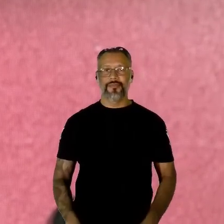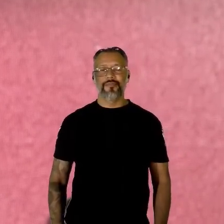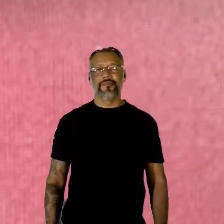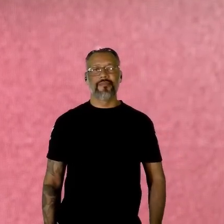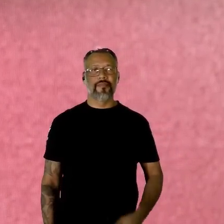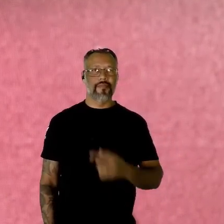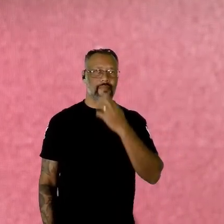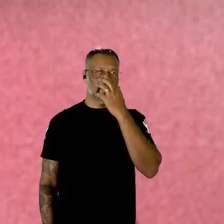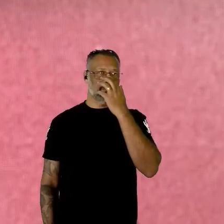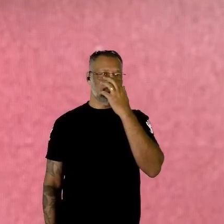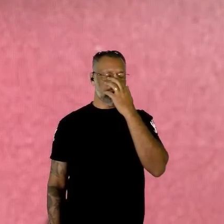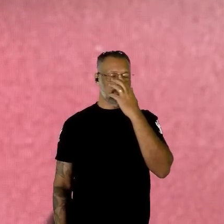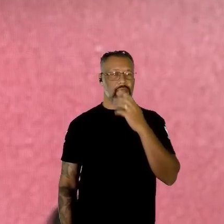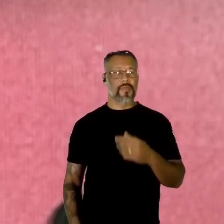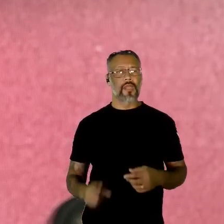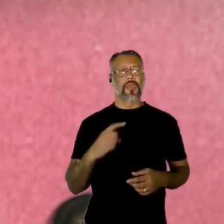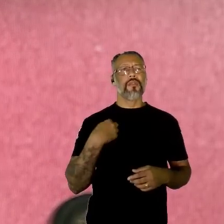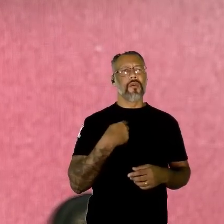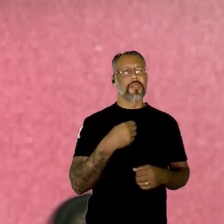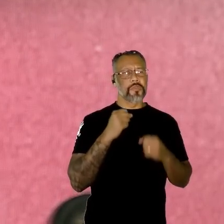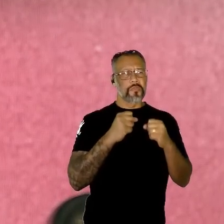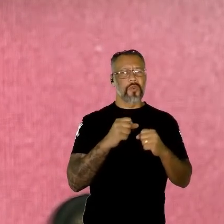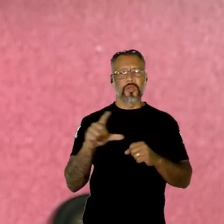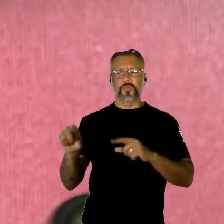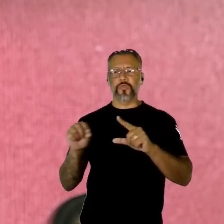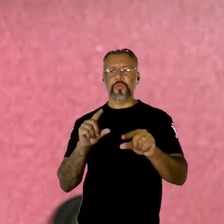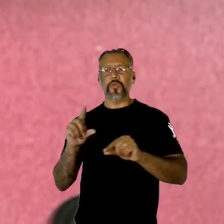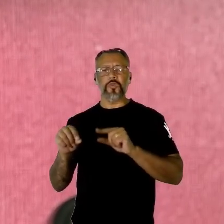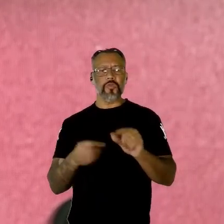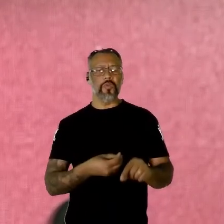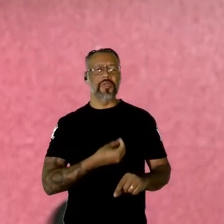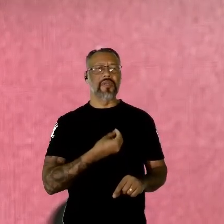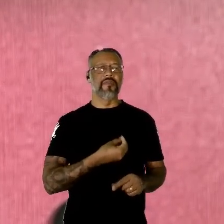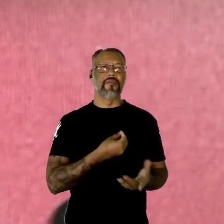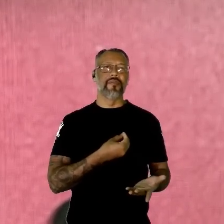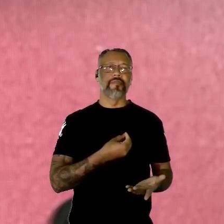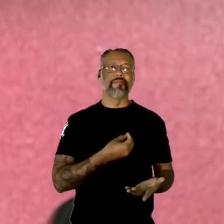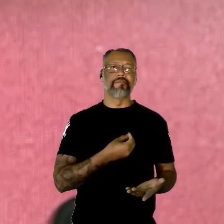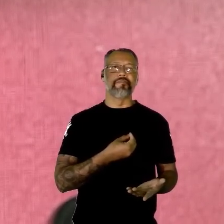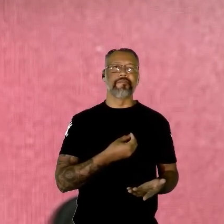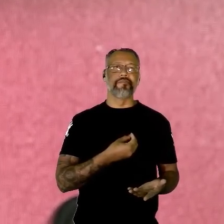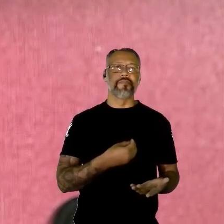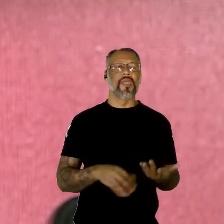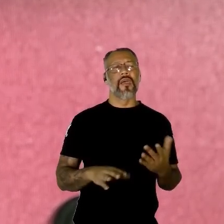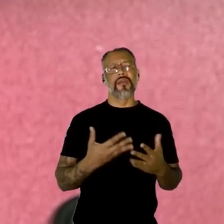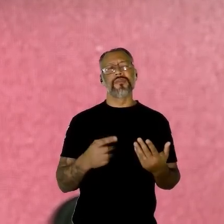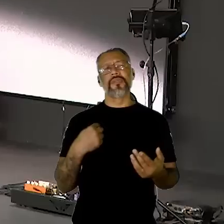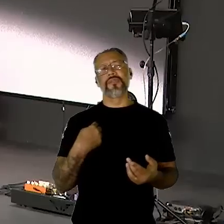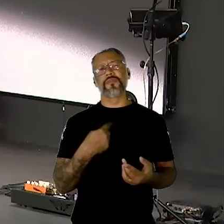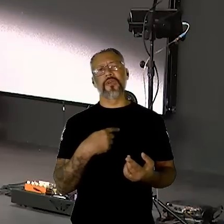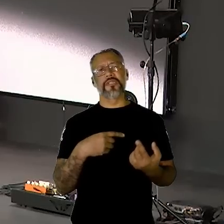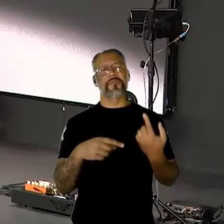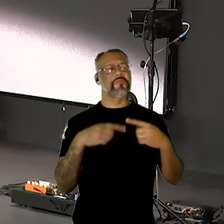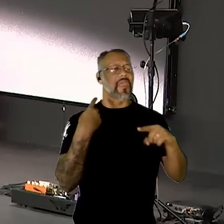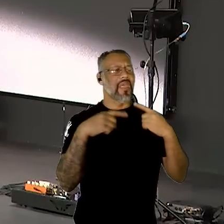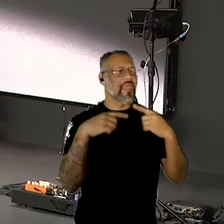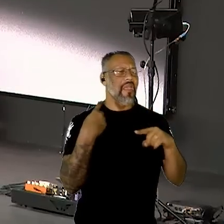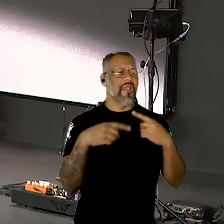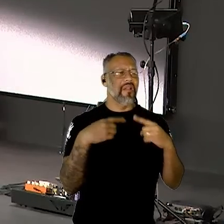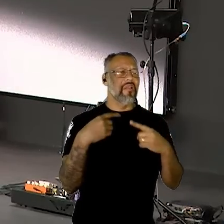a gente pode escolher Como vive reclamamos e algumas vezes até Falamos assim que algumas coisas